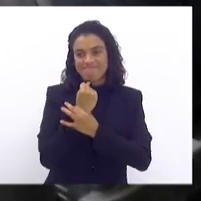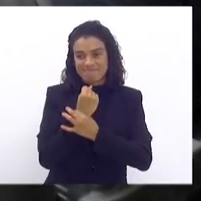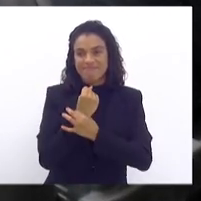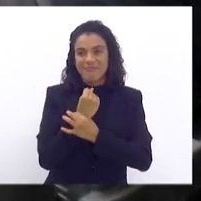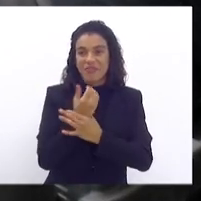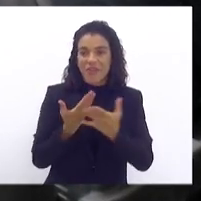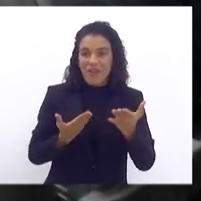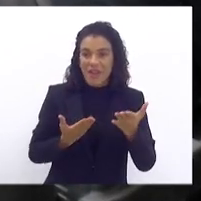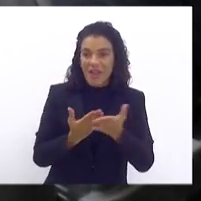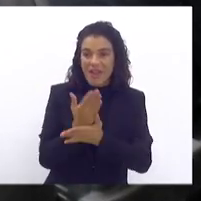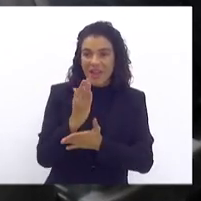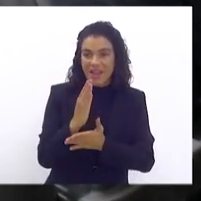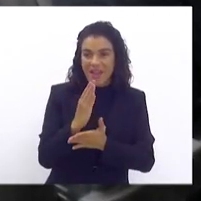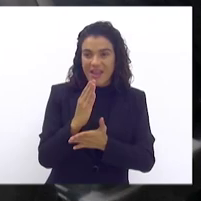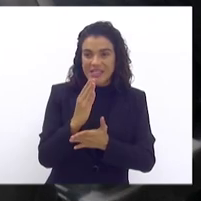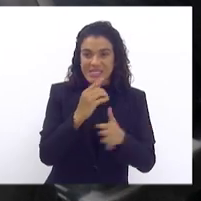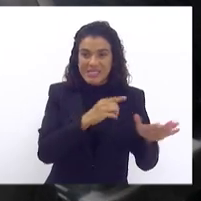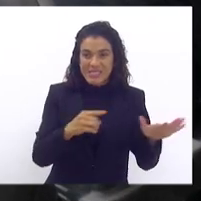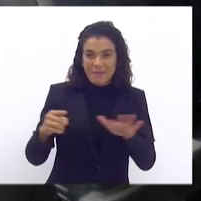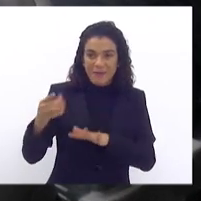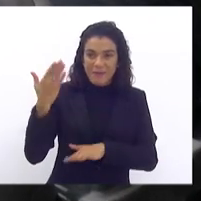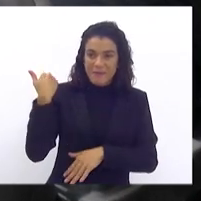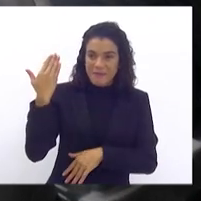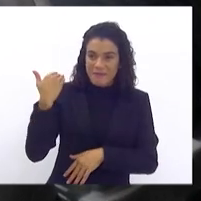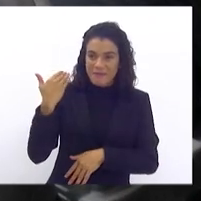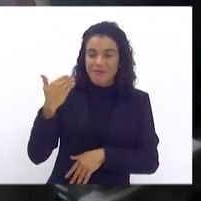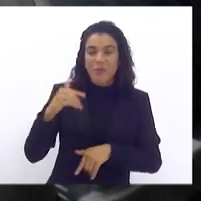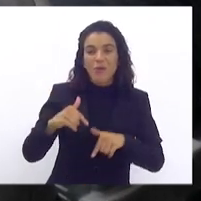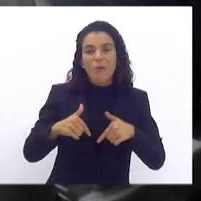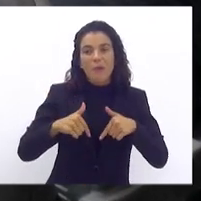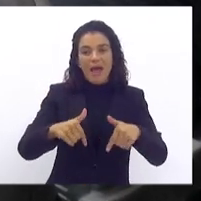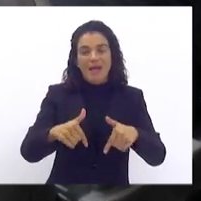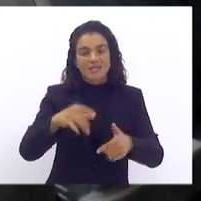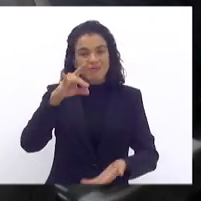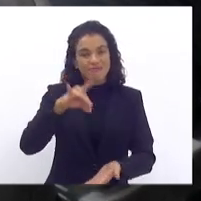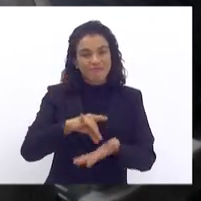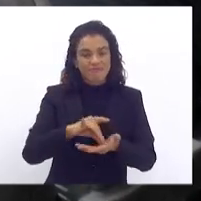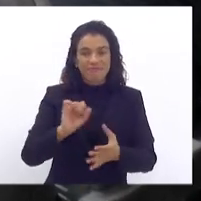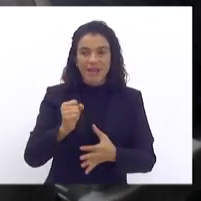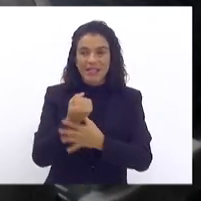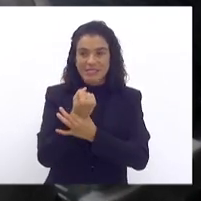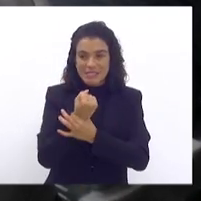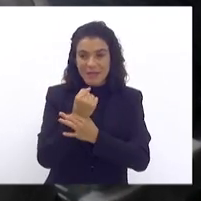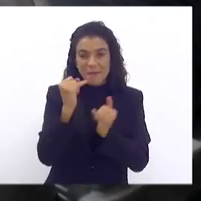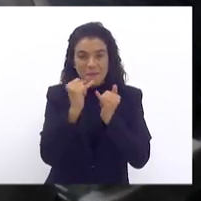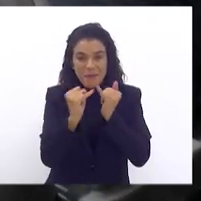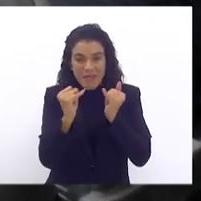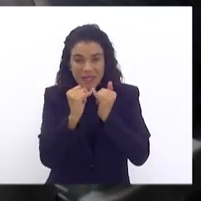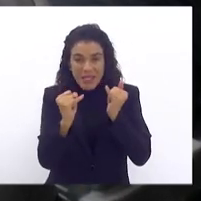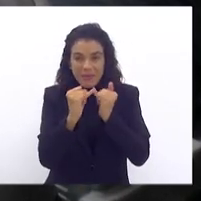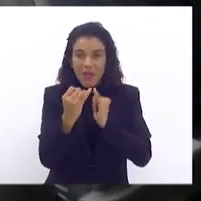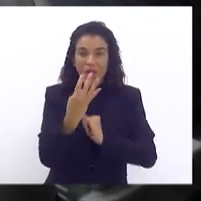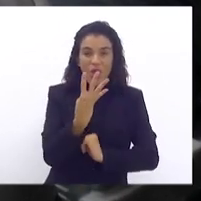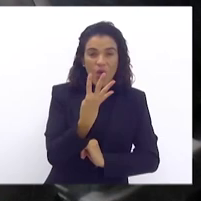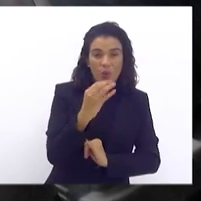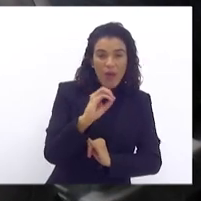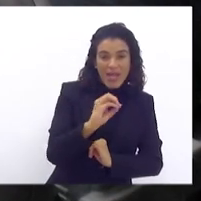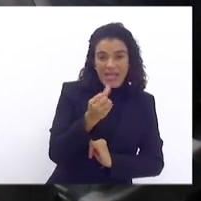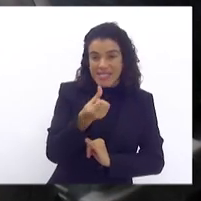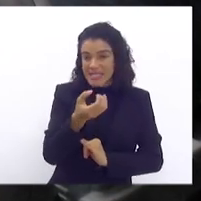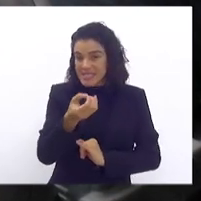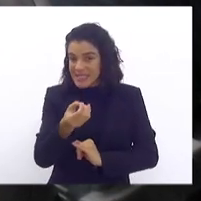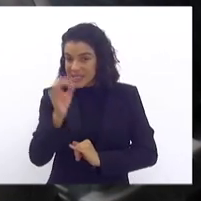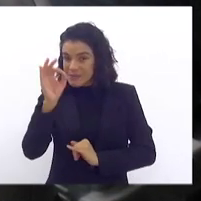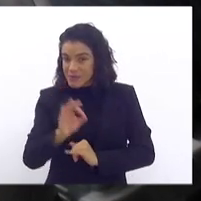foi aprovada semana passada uma ação afirmativa para garantir que minimamente entre 40% e 60% de